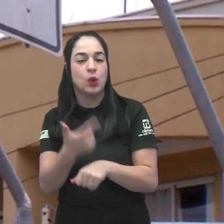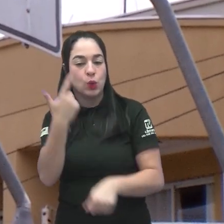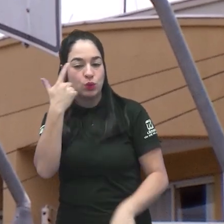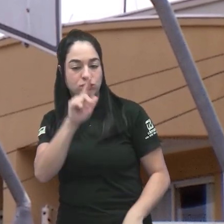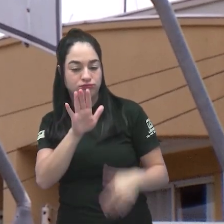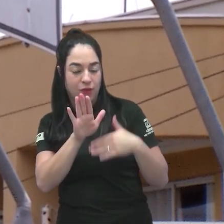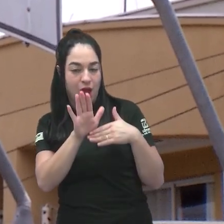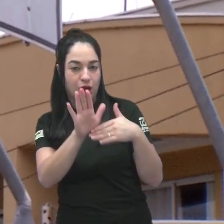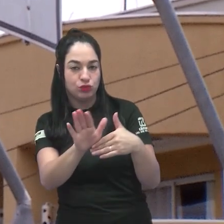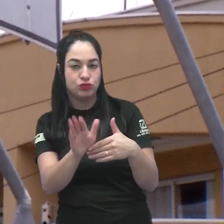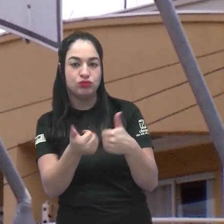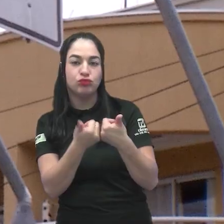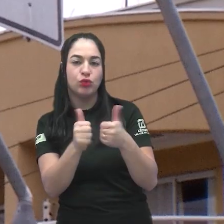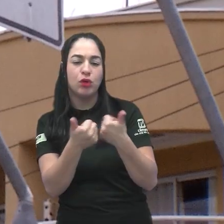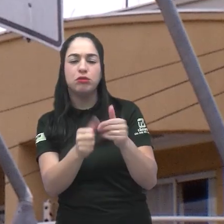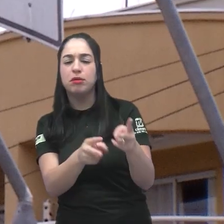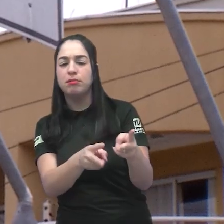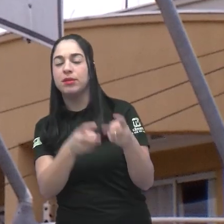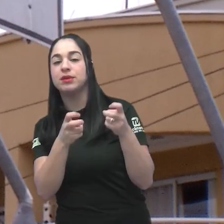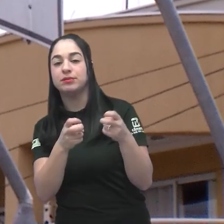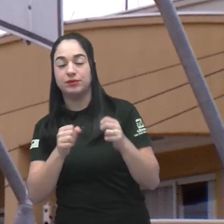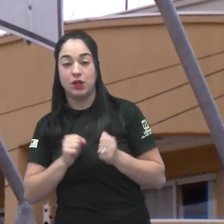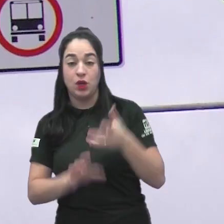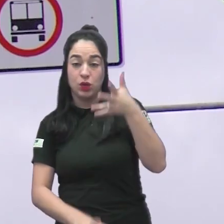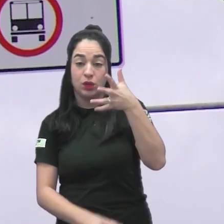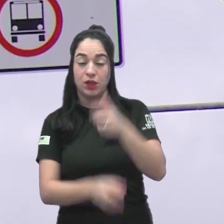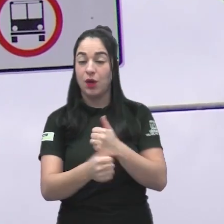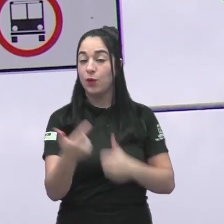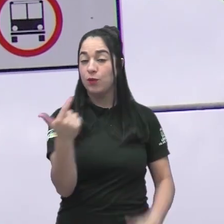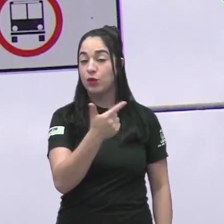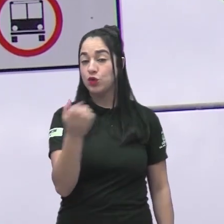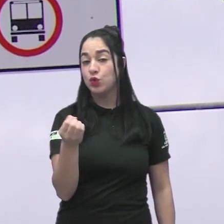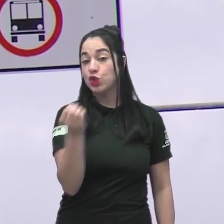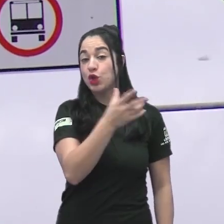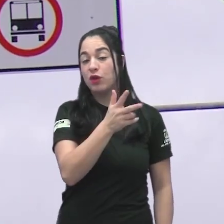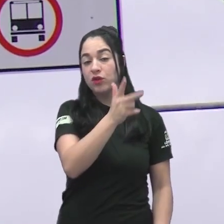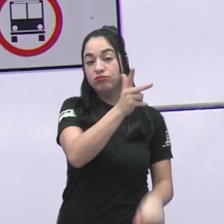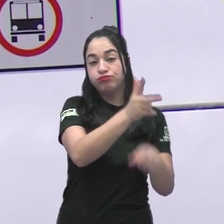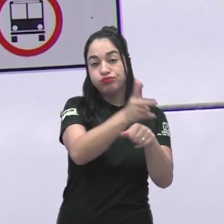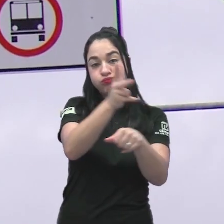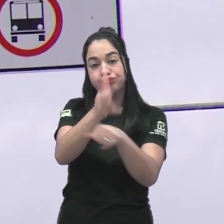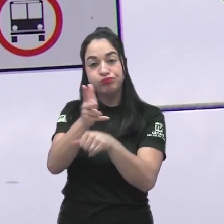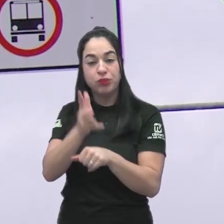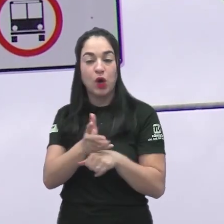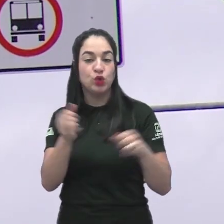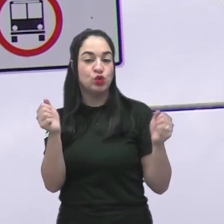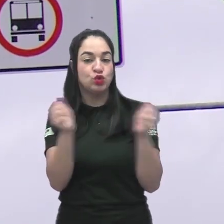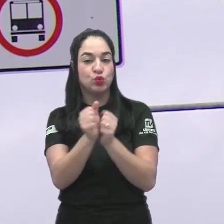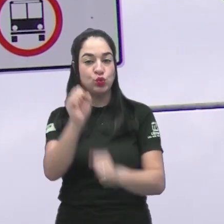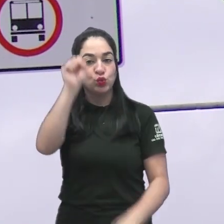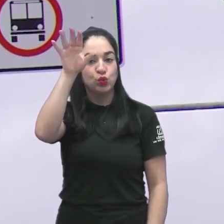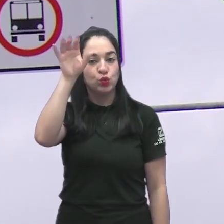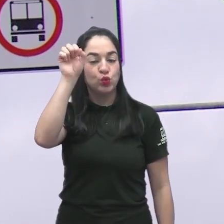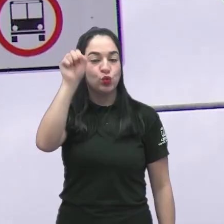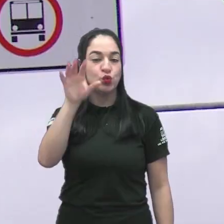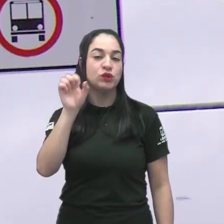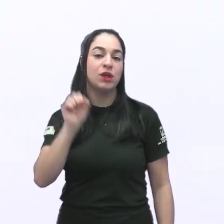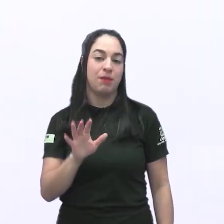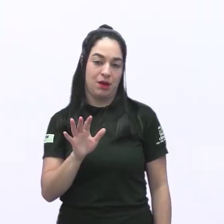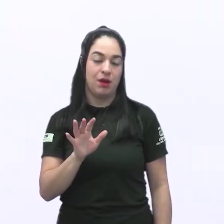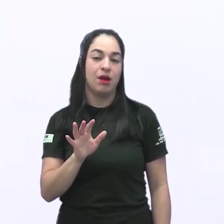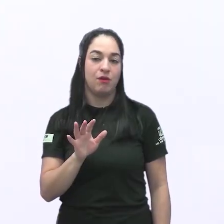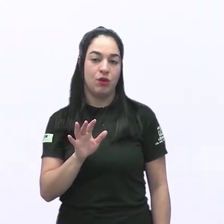na condução do tráfego no corredor viário. 22 novas câmeras passaram a integrar o